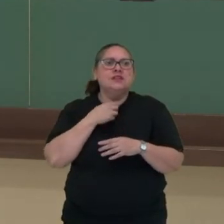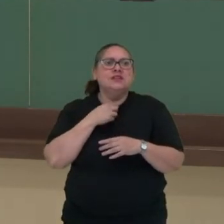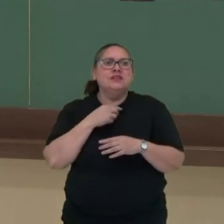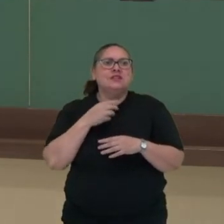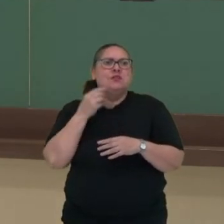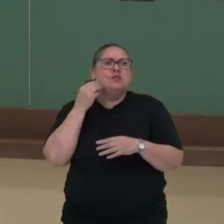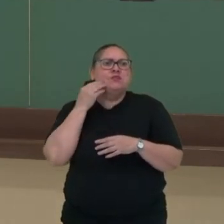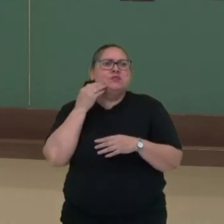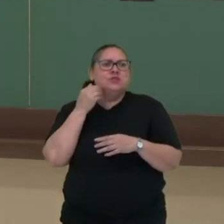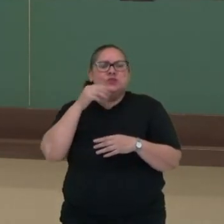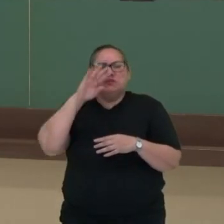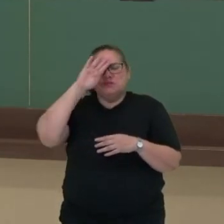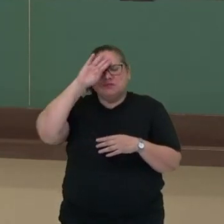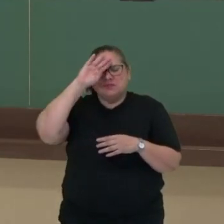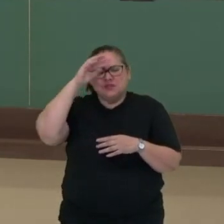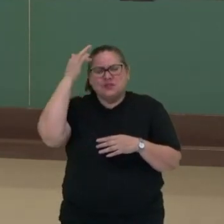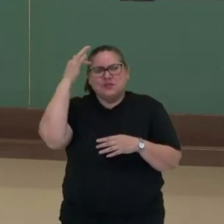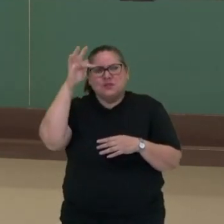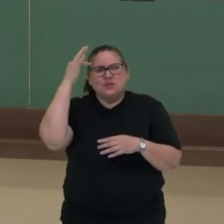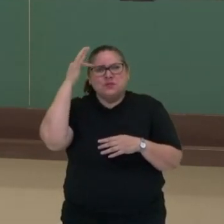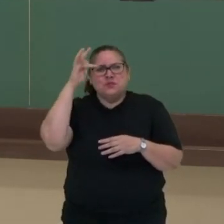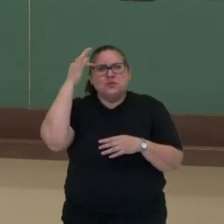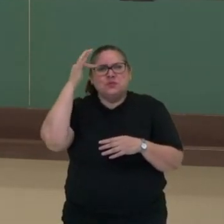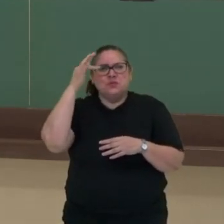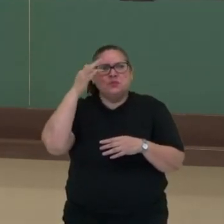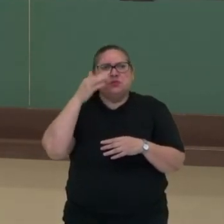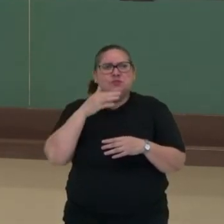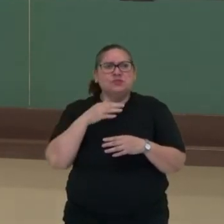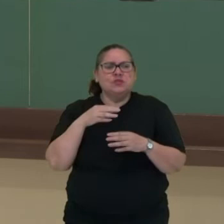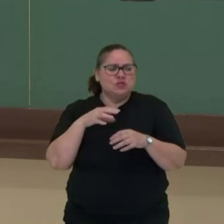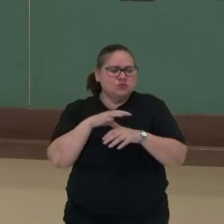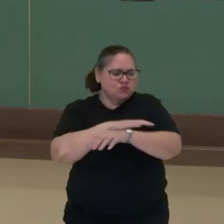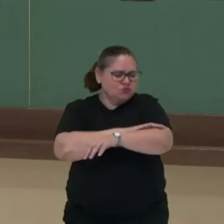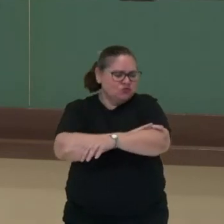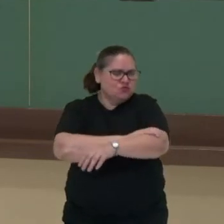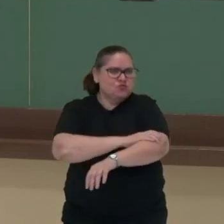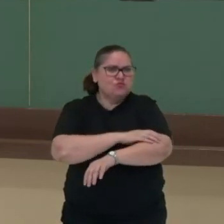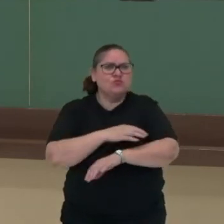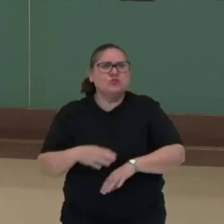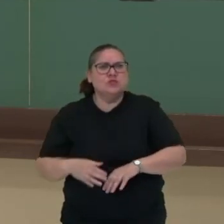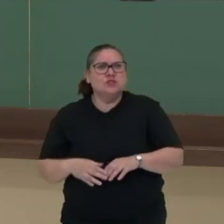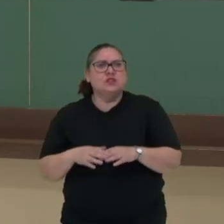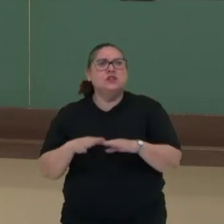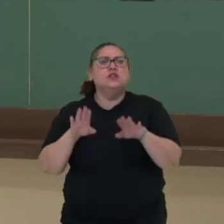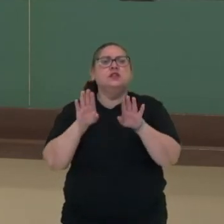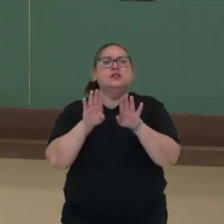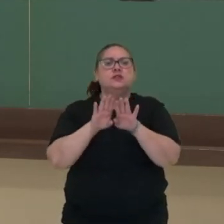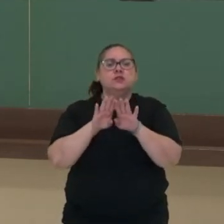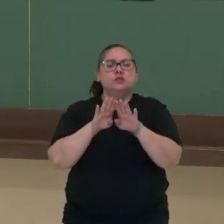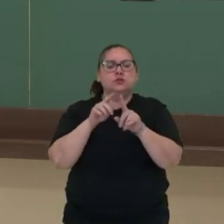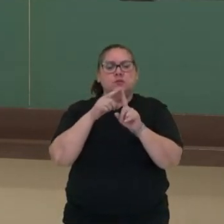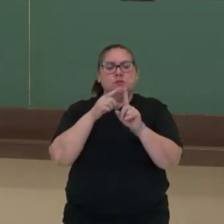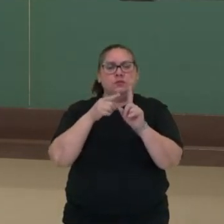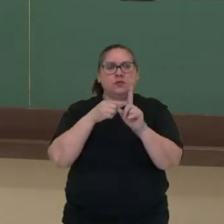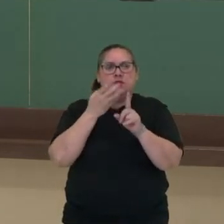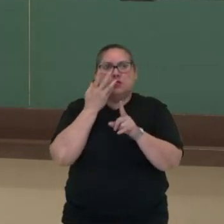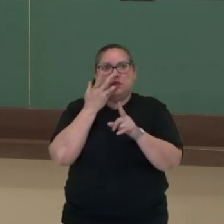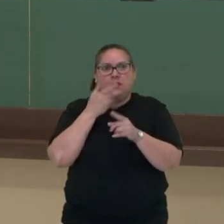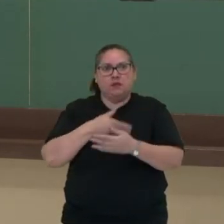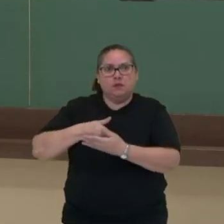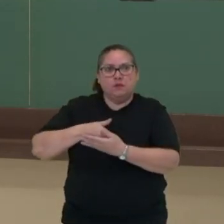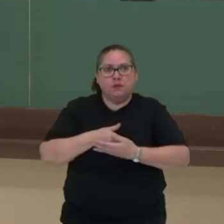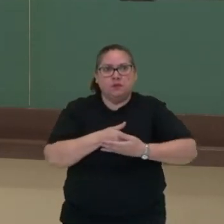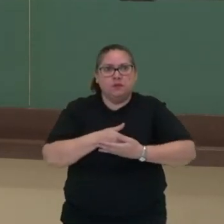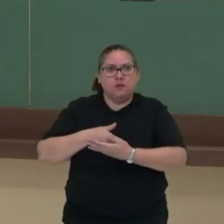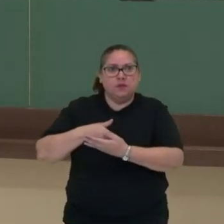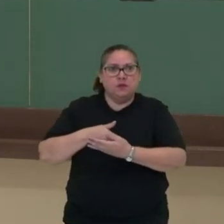e dor de cabeça, dor nas juntas. E nos bebezinhos, se o bebezinho,